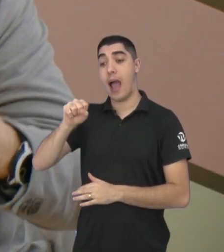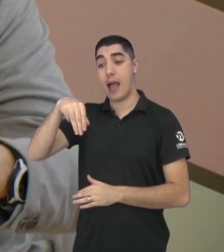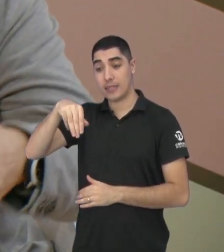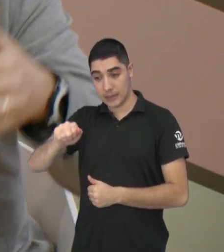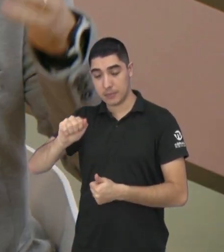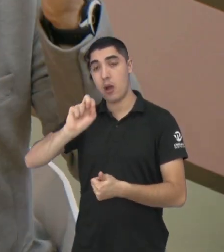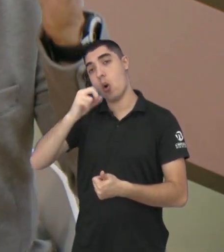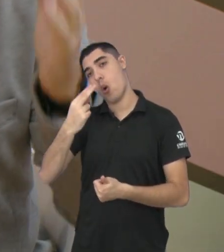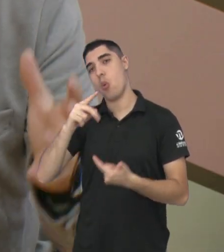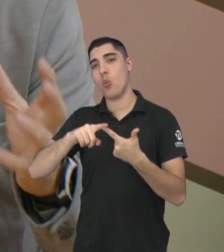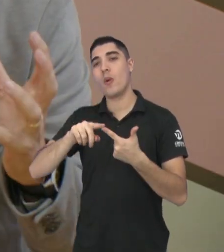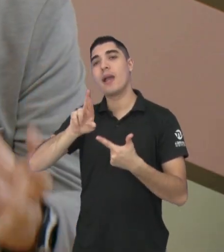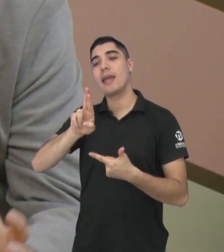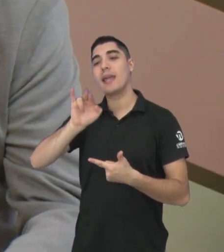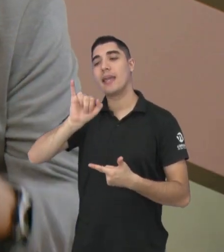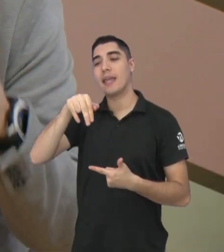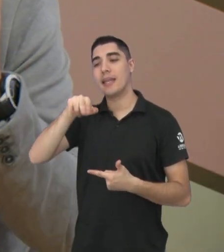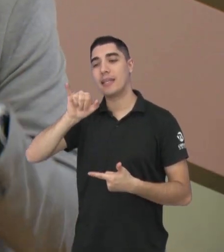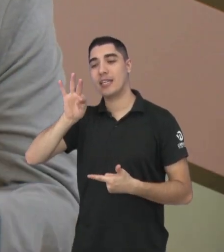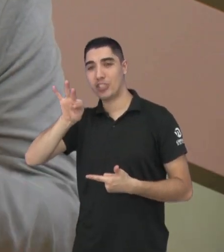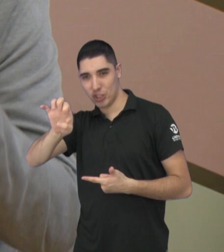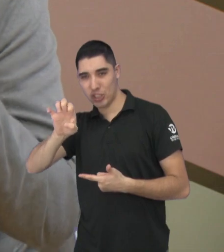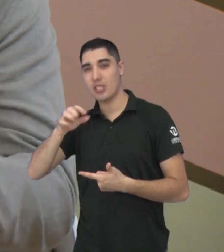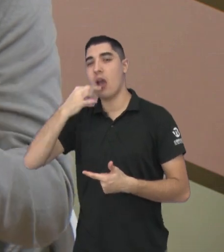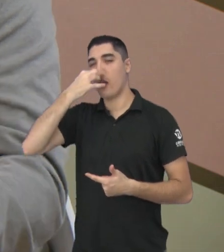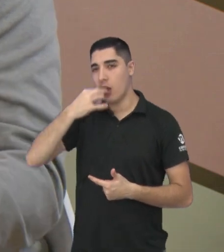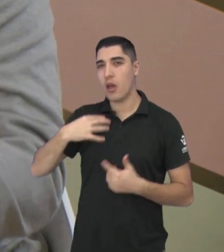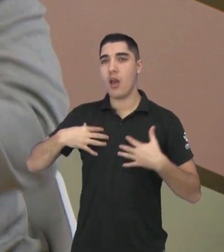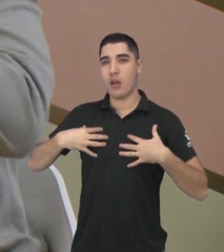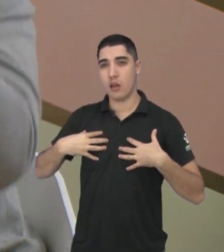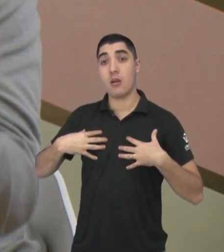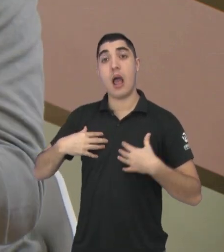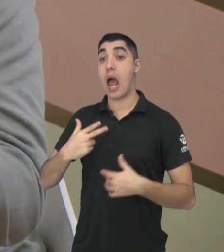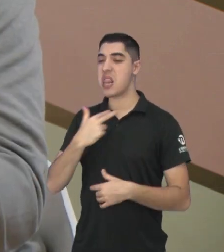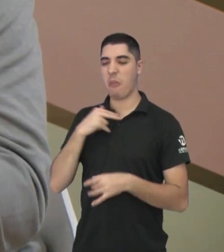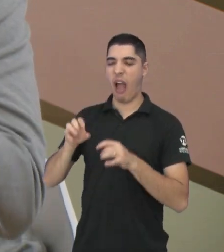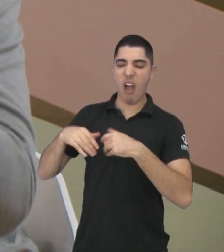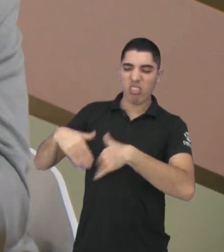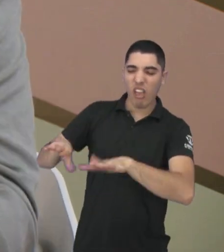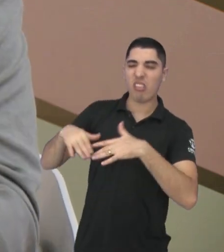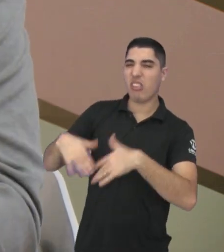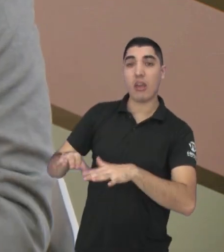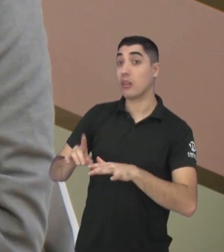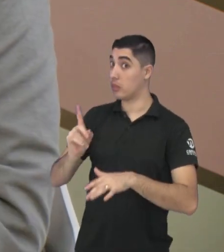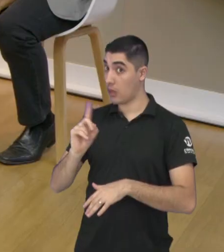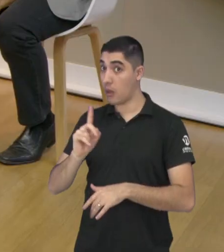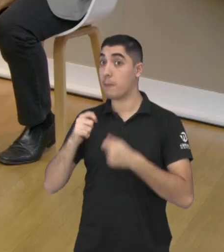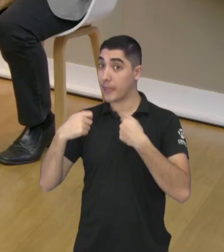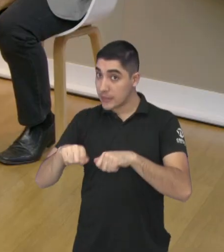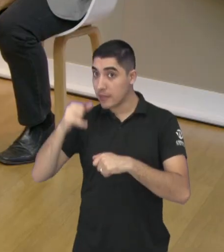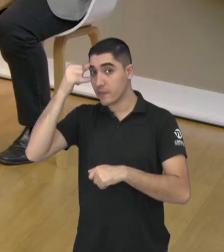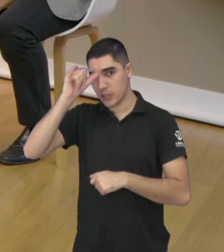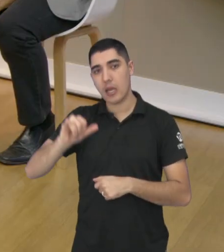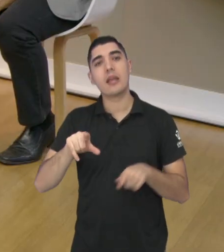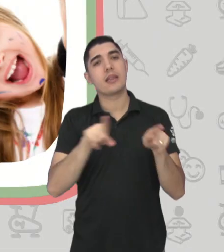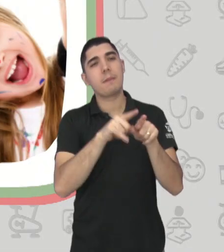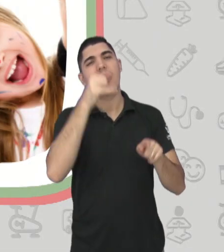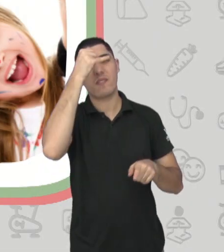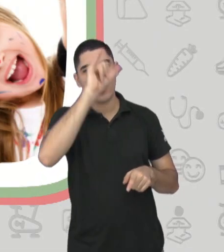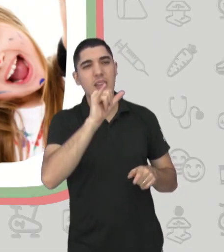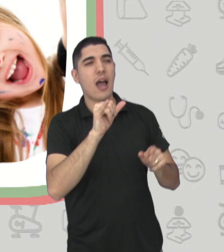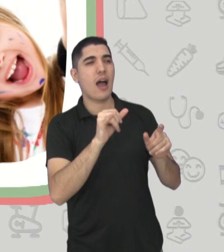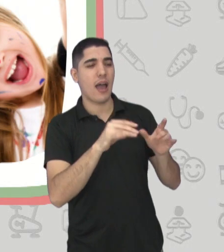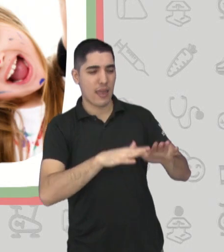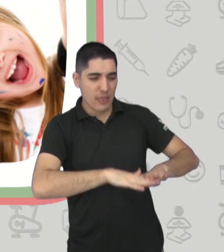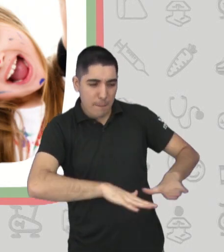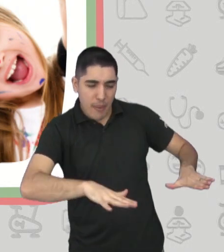seu pediatra nas consultas regulares. Não pode deixar a criança descompensar de alergia. Tá certo. E evitar também